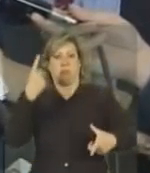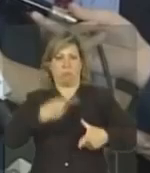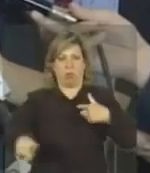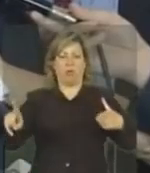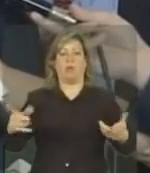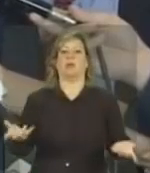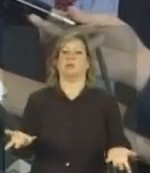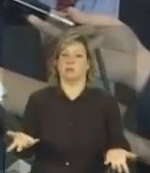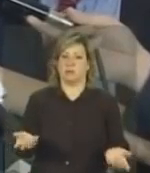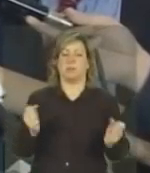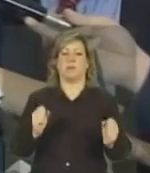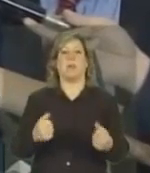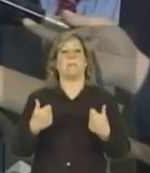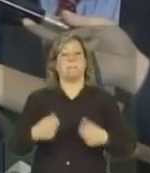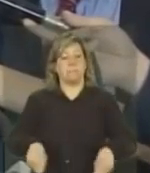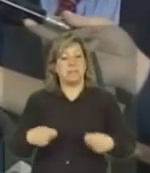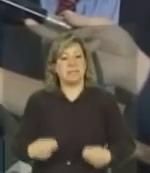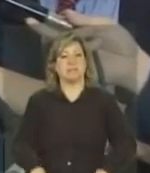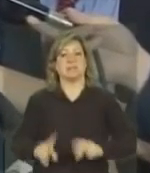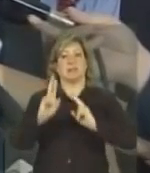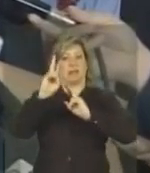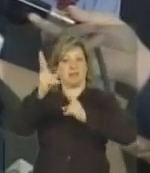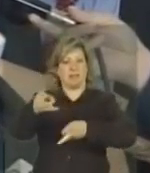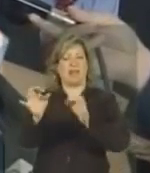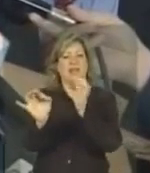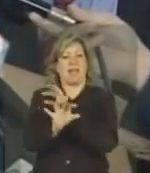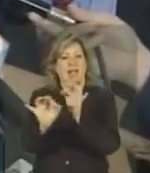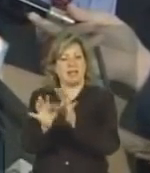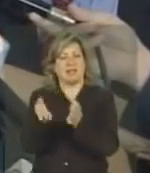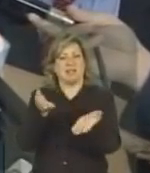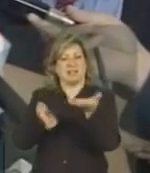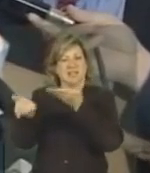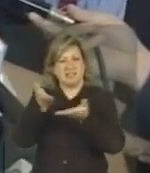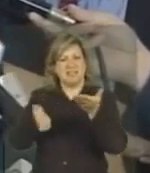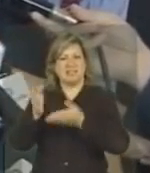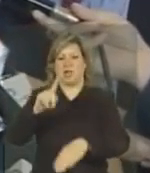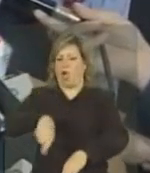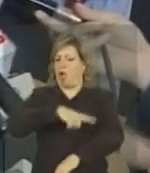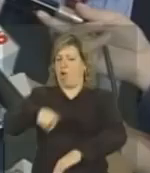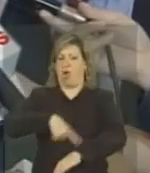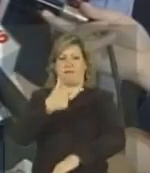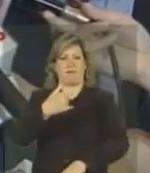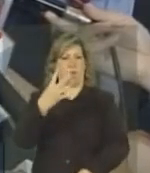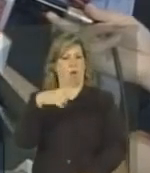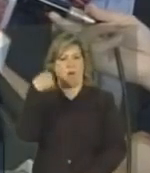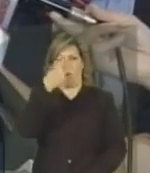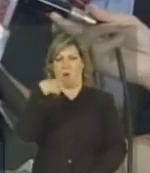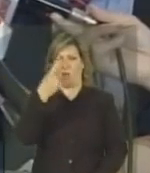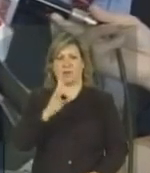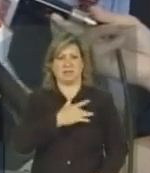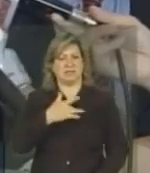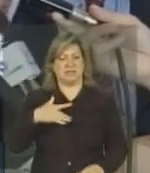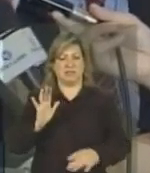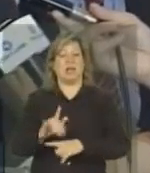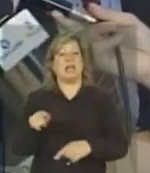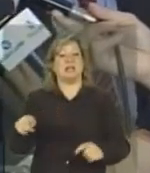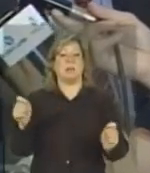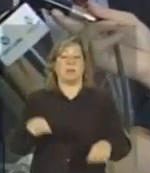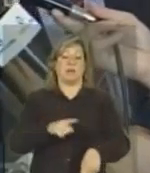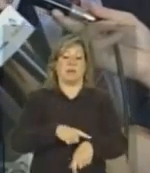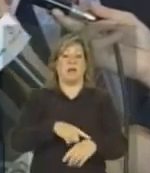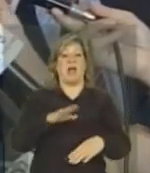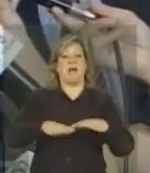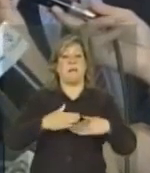precisa estar internada, cuidada 24 horas no serviço de saúde. E isso pode ser por períodos mais ou